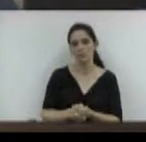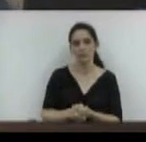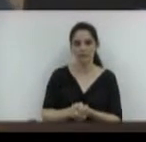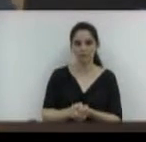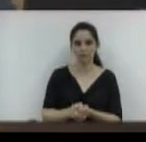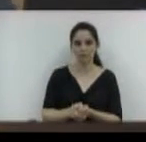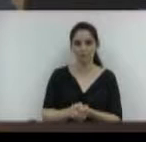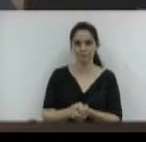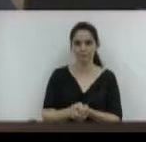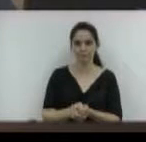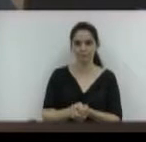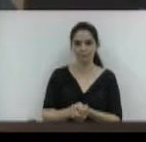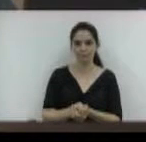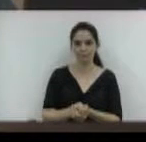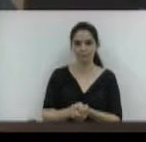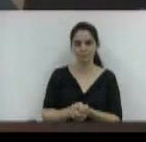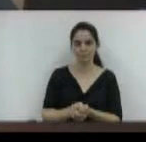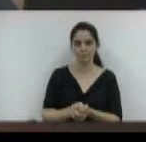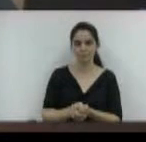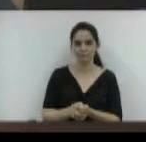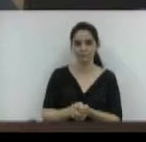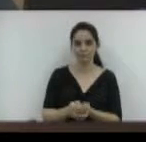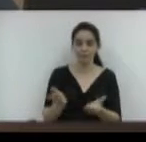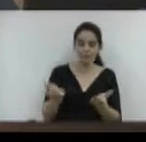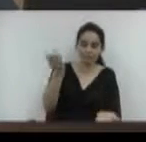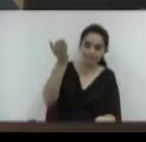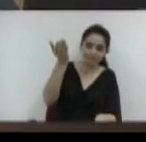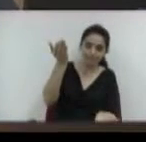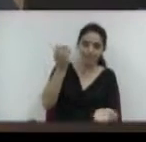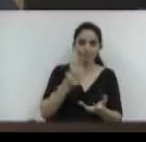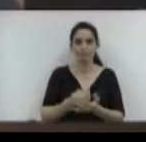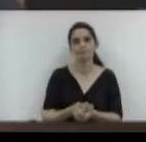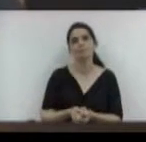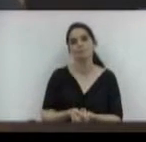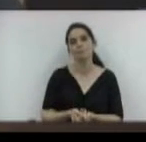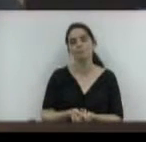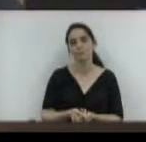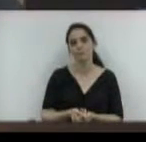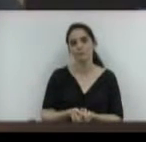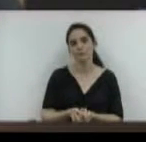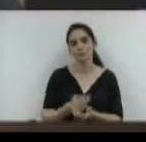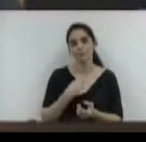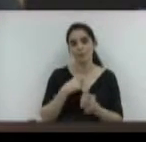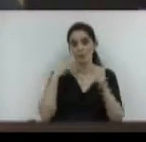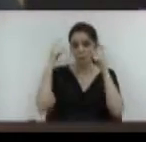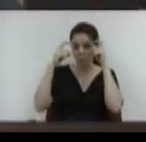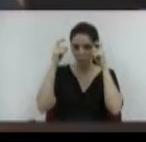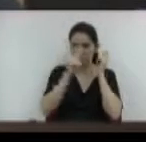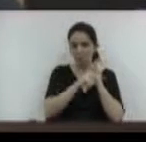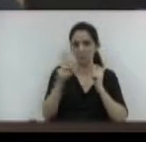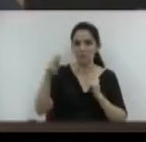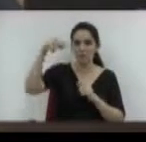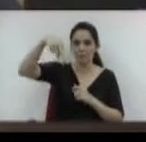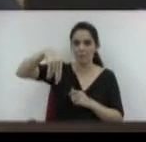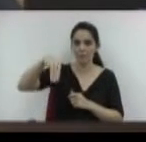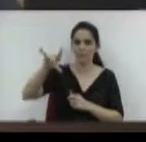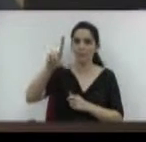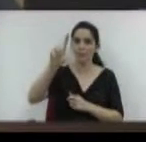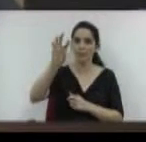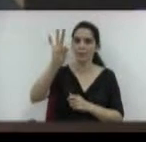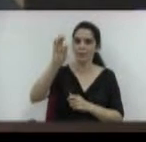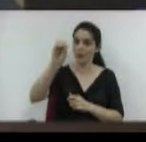medidas. Dia 9. Fiquei preocupado que o pastor Nilton se pronunciou aí de